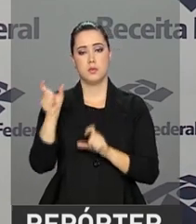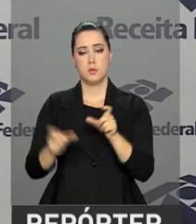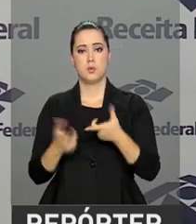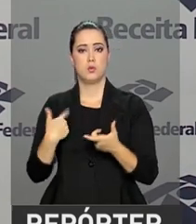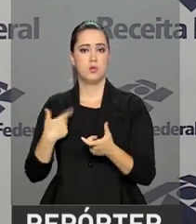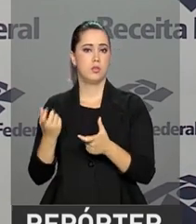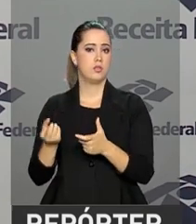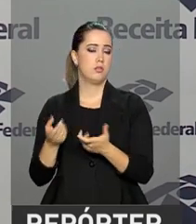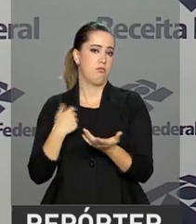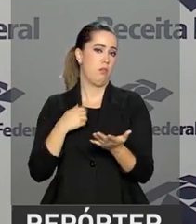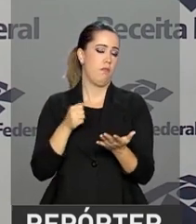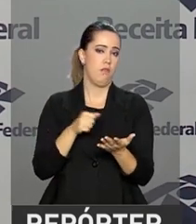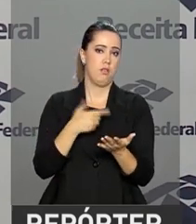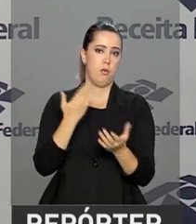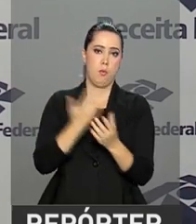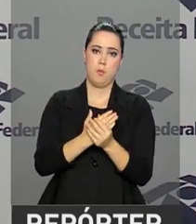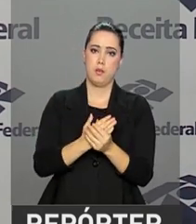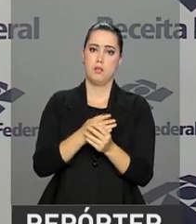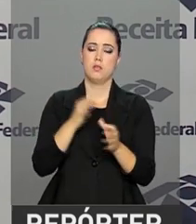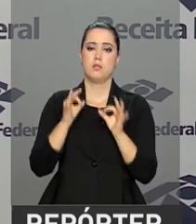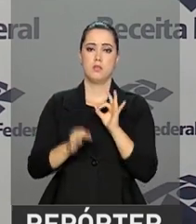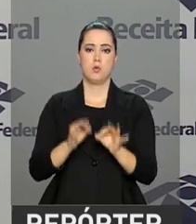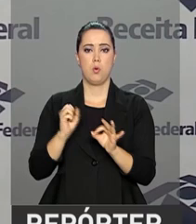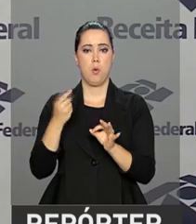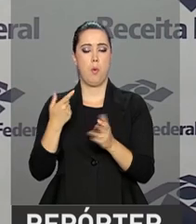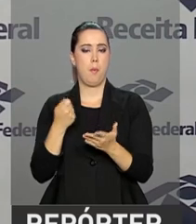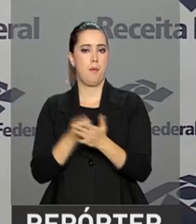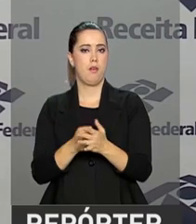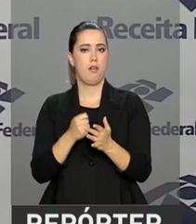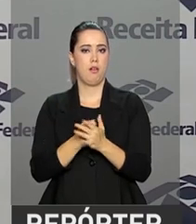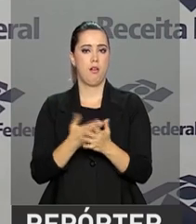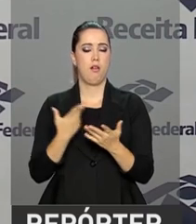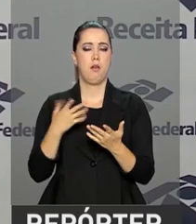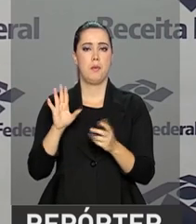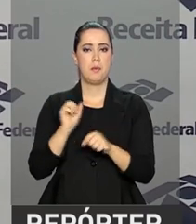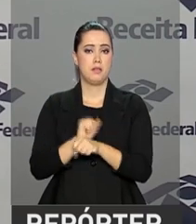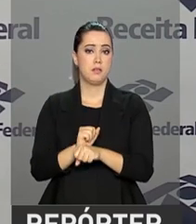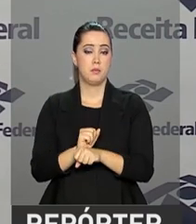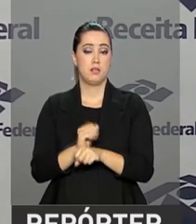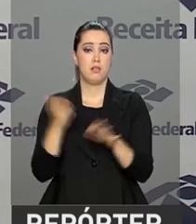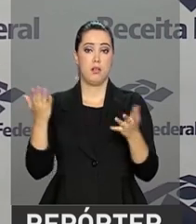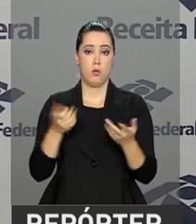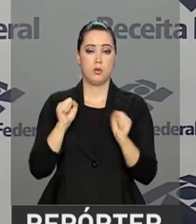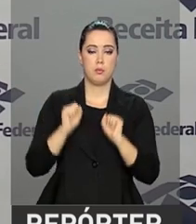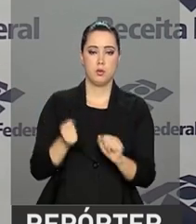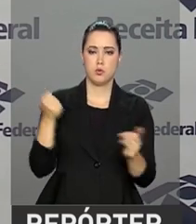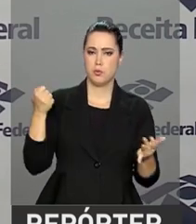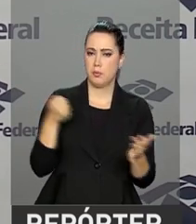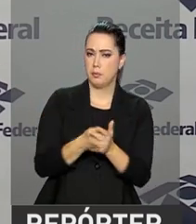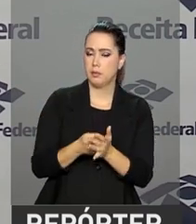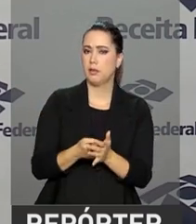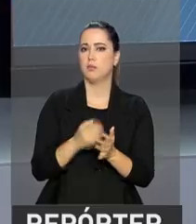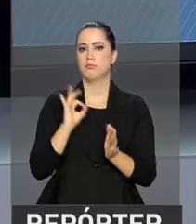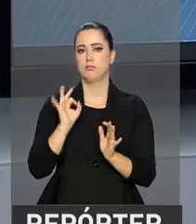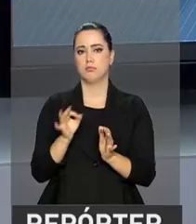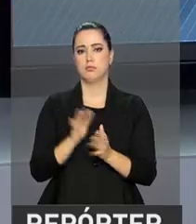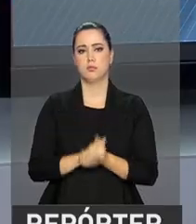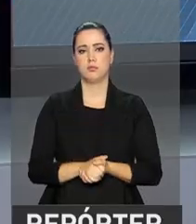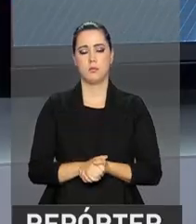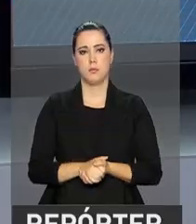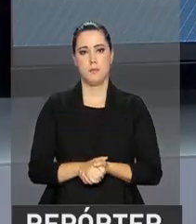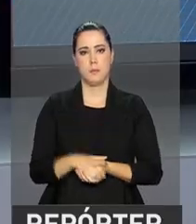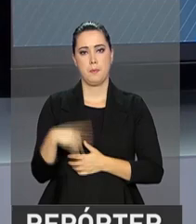com ações judiciais com o pagamento suspenso dessas contribuições e que agora poderão ser cobrados